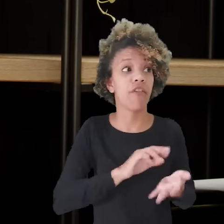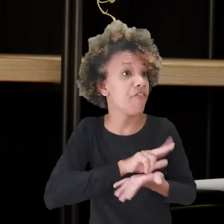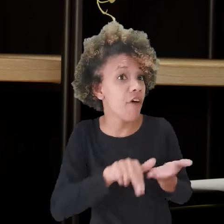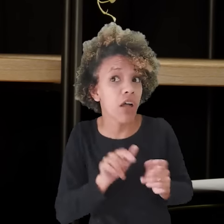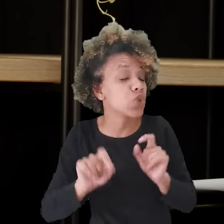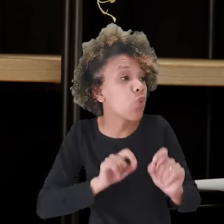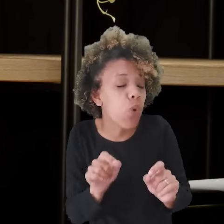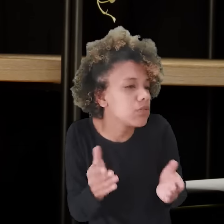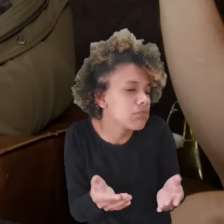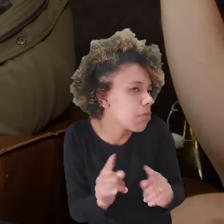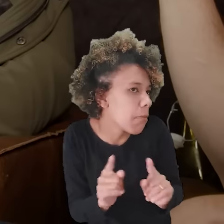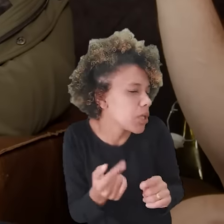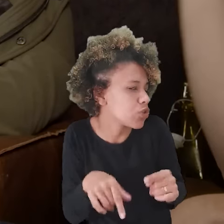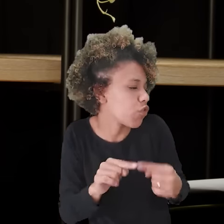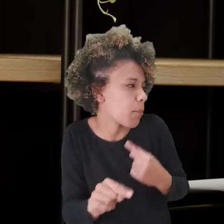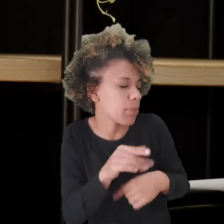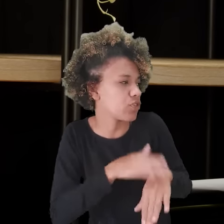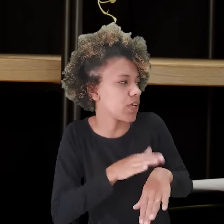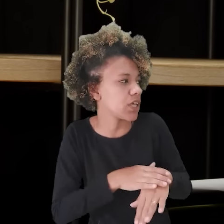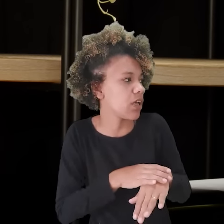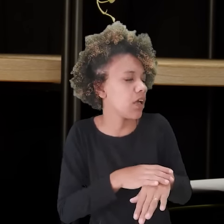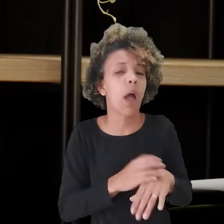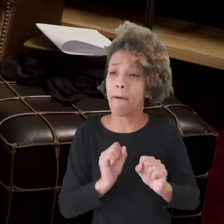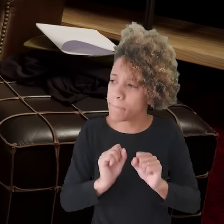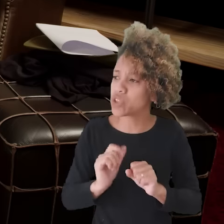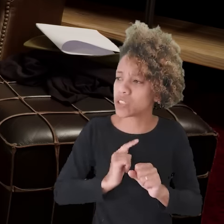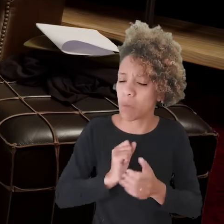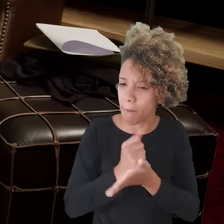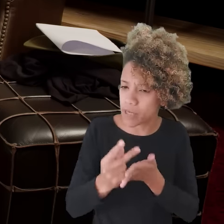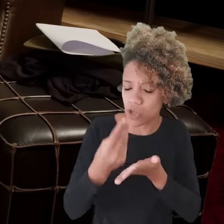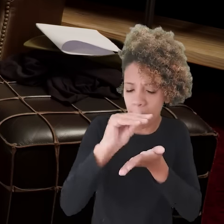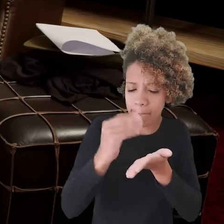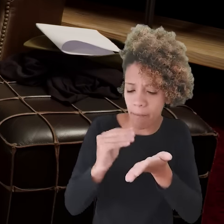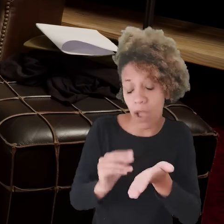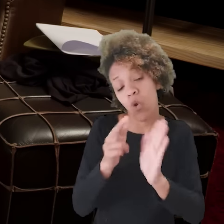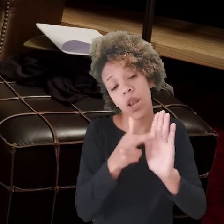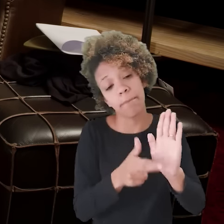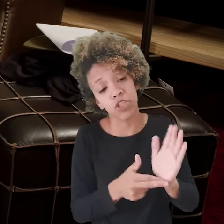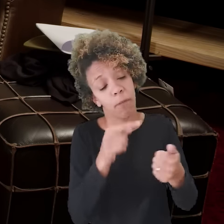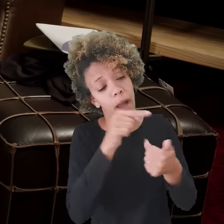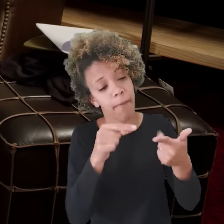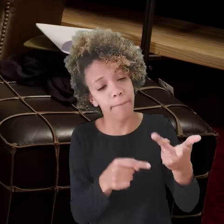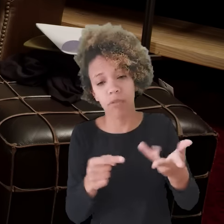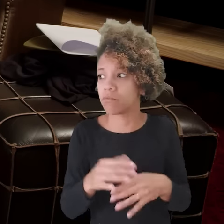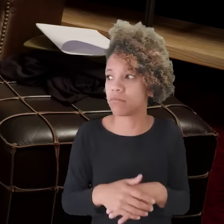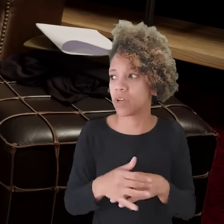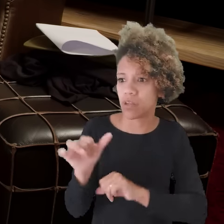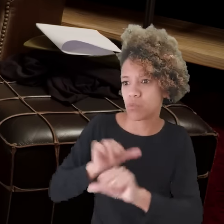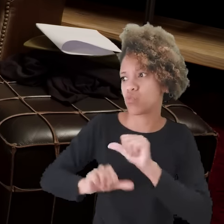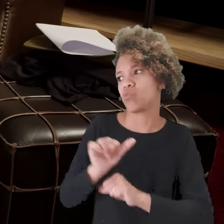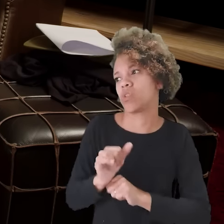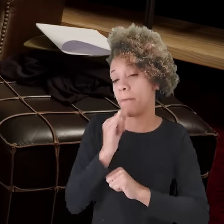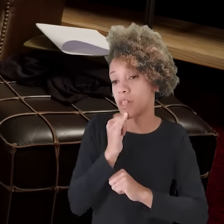eu posso não gostar de várias coisas mas eu não vou proibir você de fazer aplicativo né todo mundo preencher botar meu limite é esse meu limite aí os